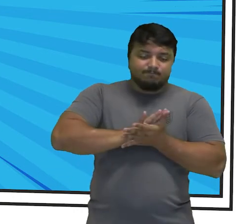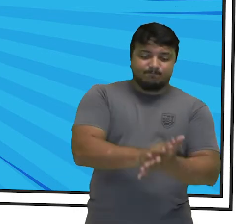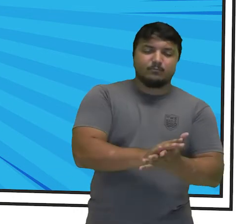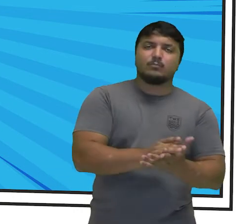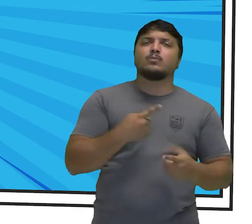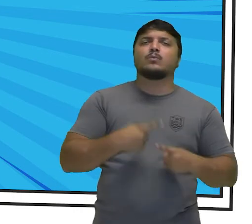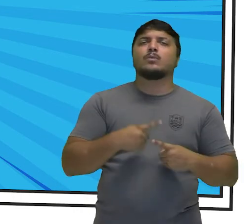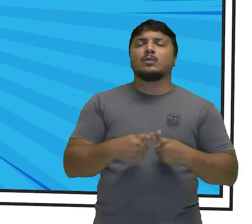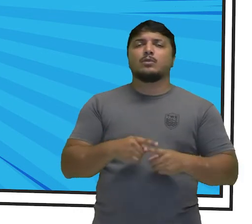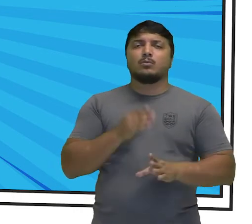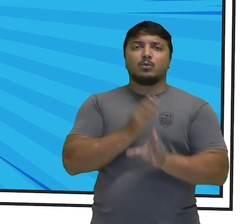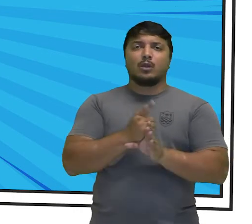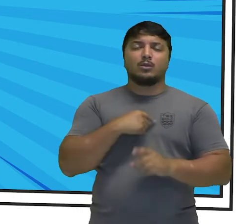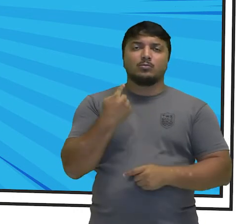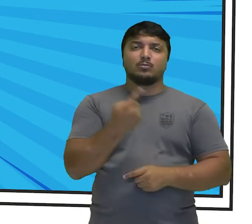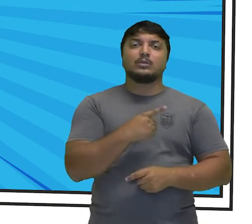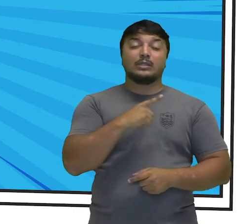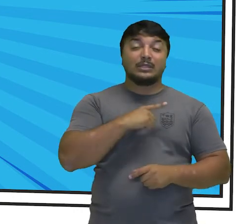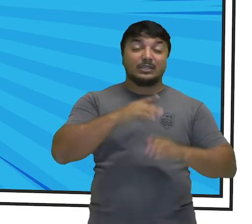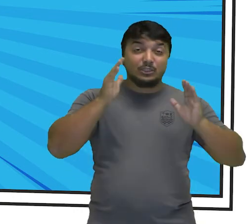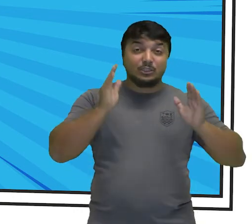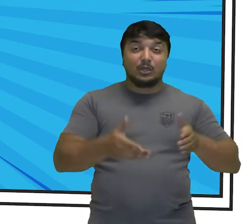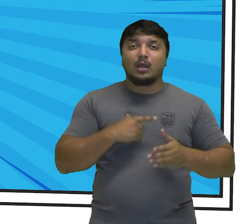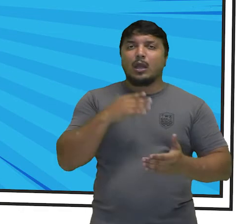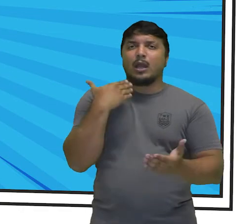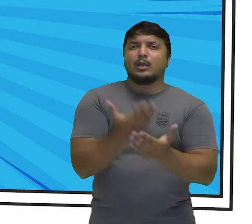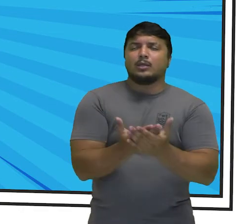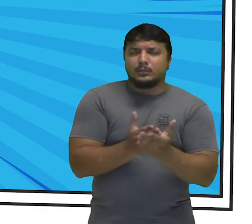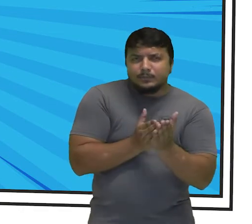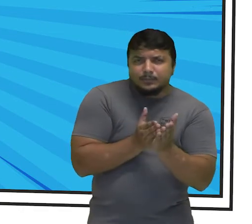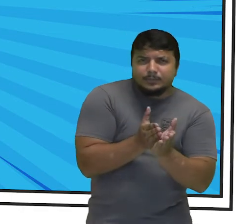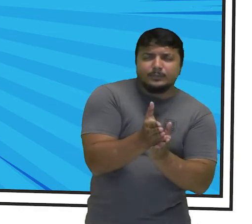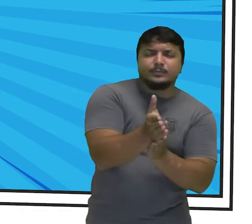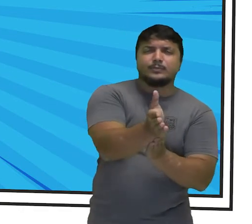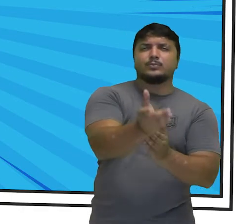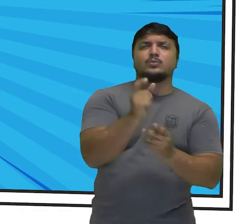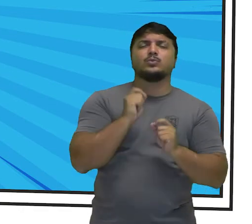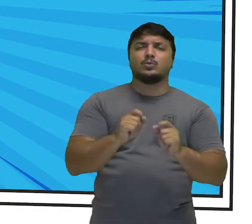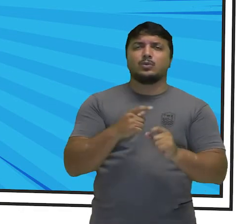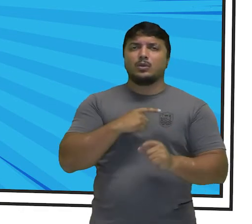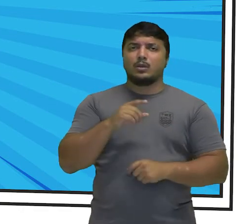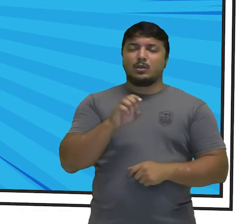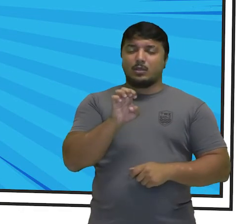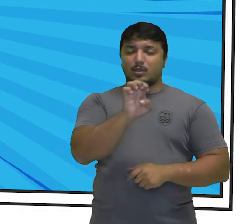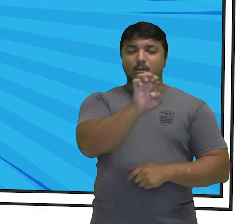quê? Porque nós temos aquilo ainda perdurando que é chamado de